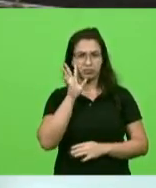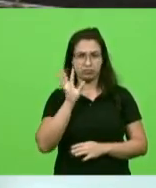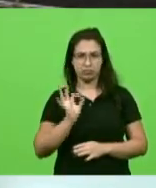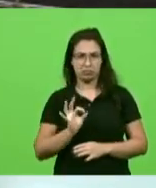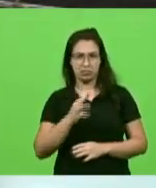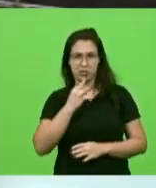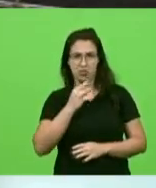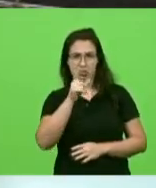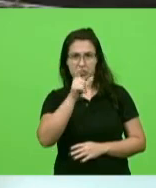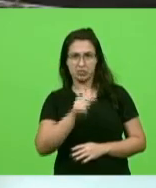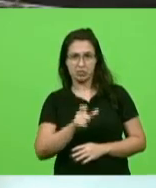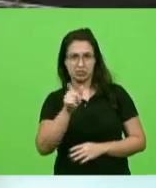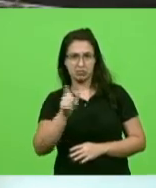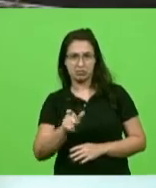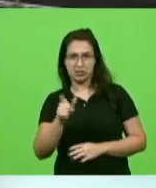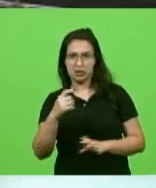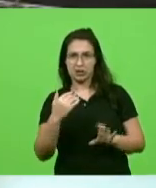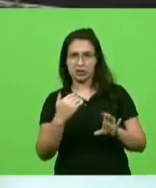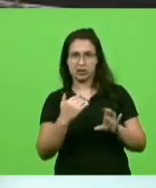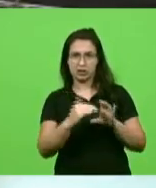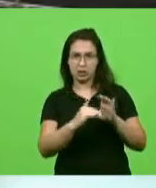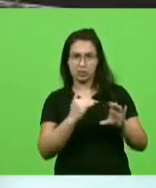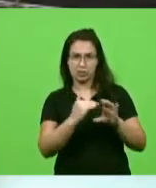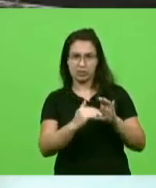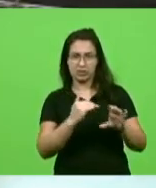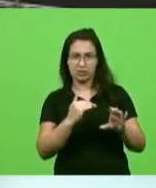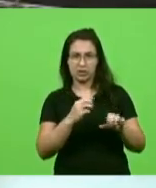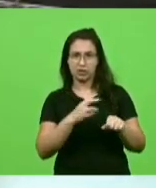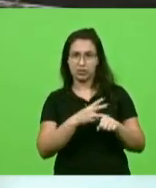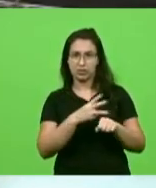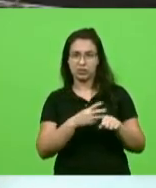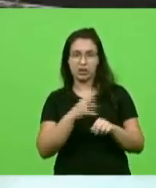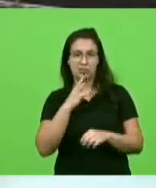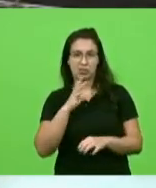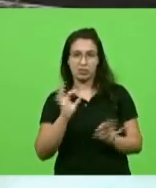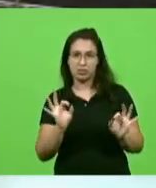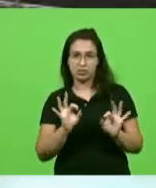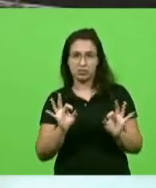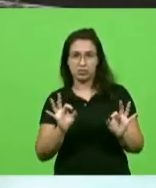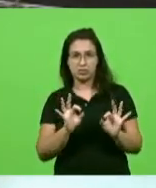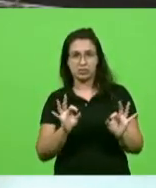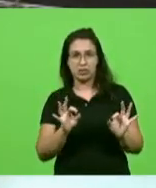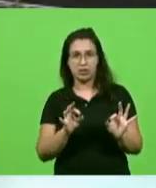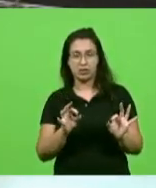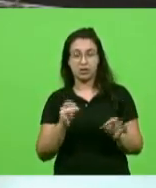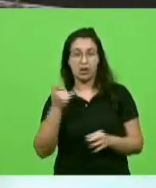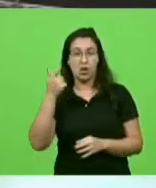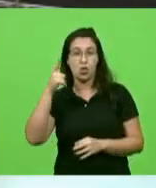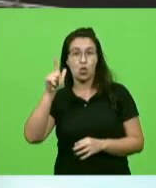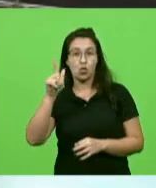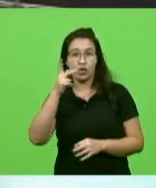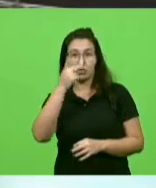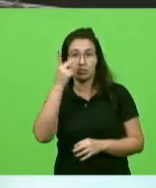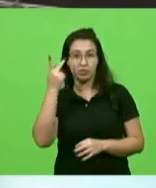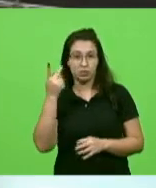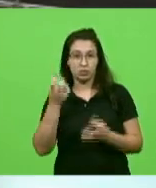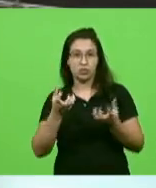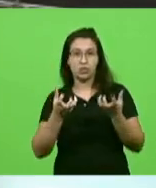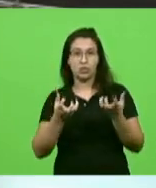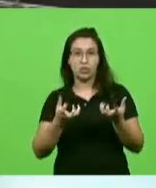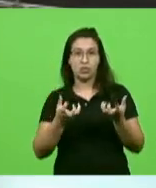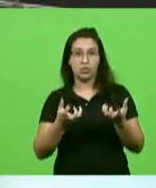envolvidos eo teor da conversa atribuindo o diálogo a "alguém querendo vender a imagem